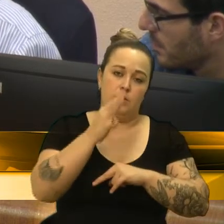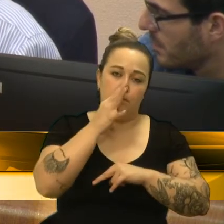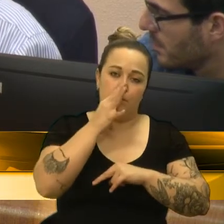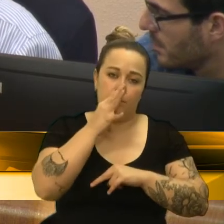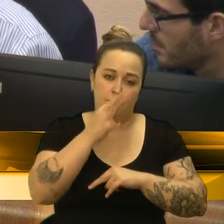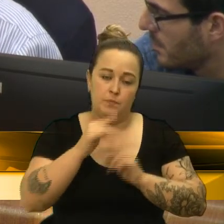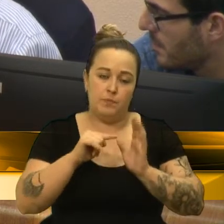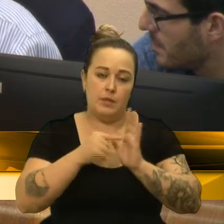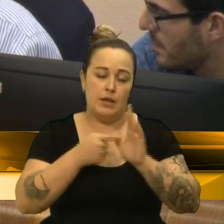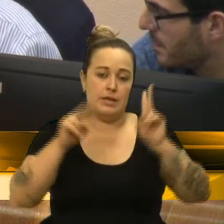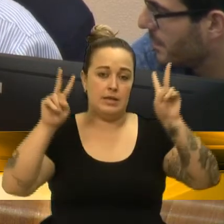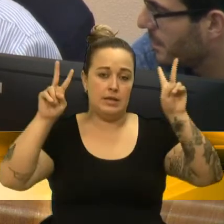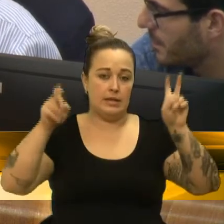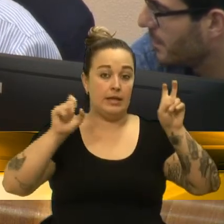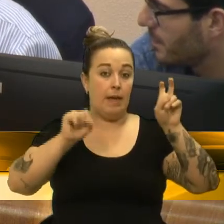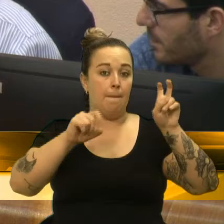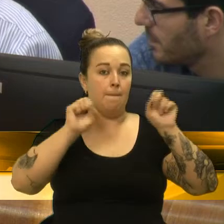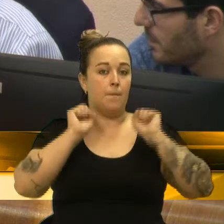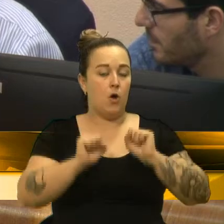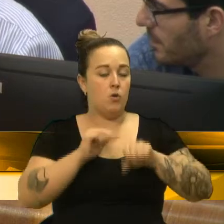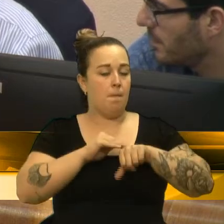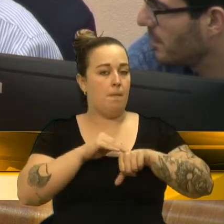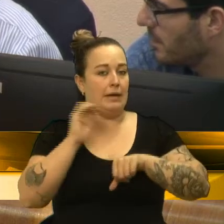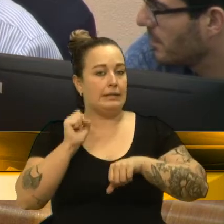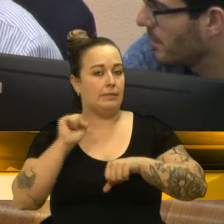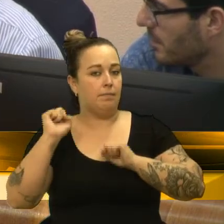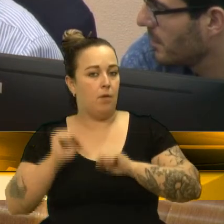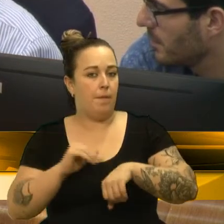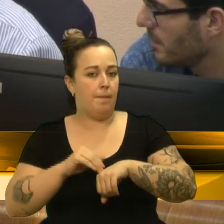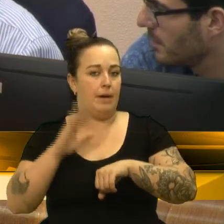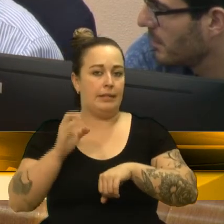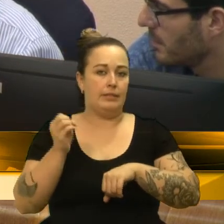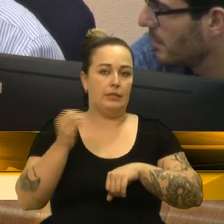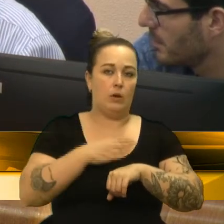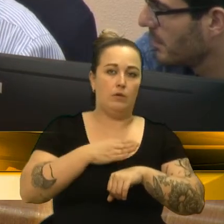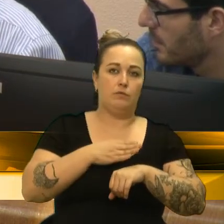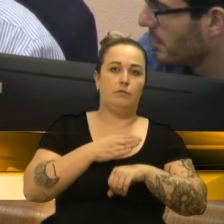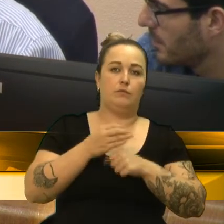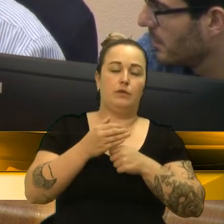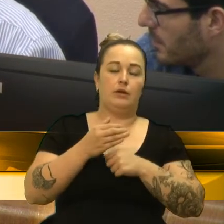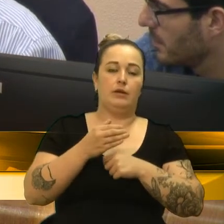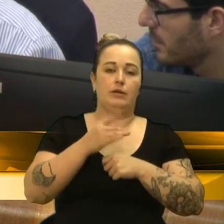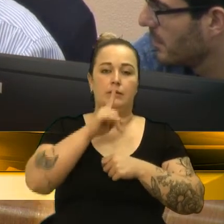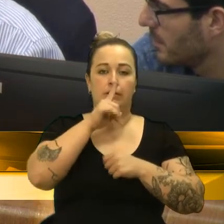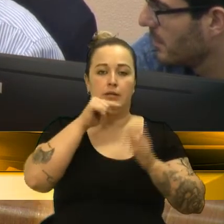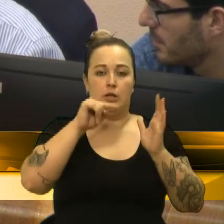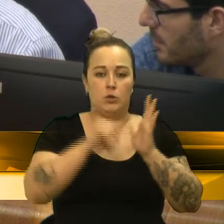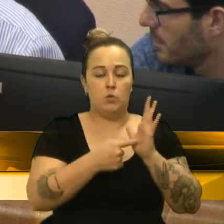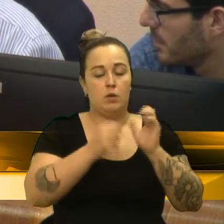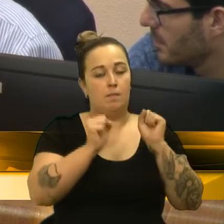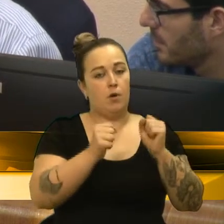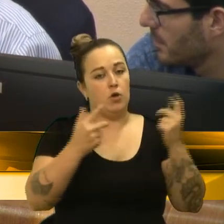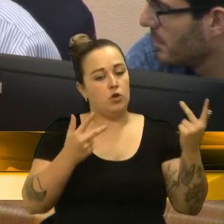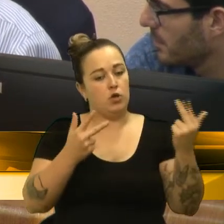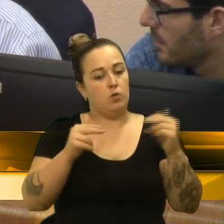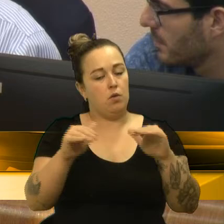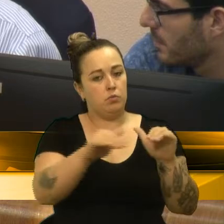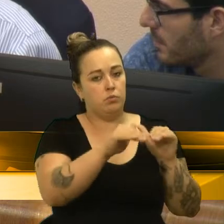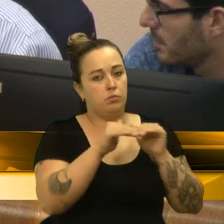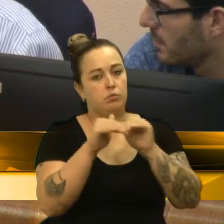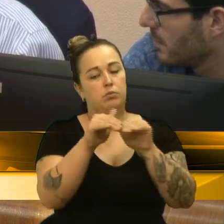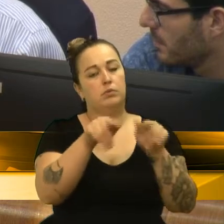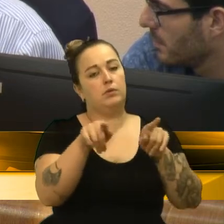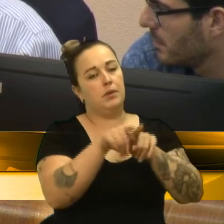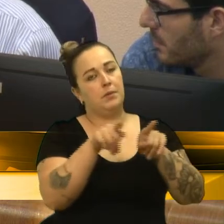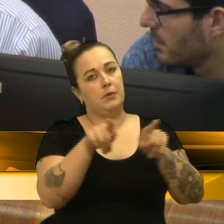que, abre aspas, quem pode ou mais, nova denúncia sobre os mesmos fatos, pode o mesmo, aditamento da denúncia ainda não